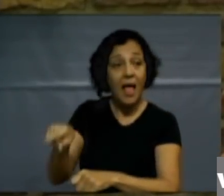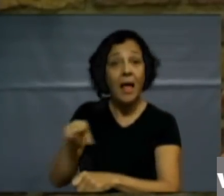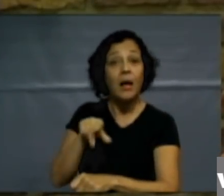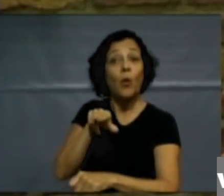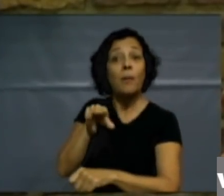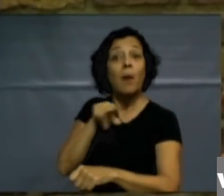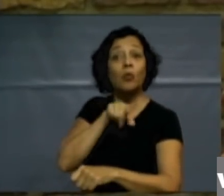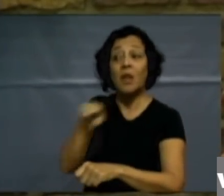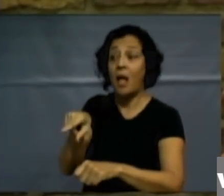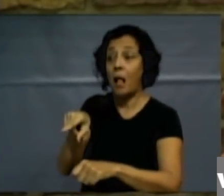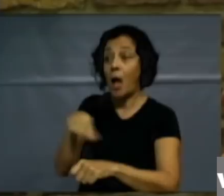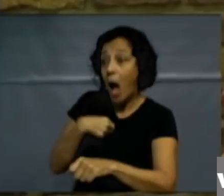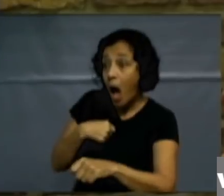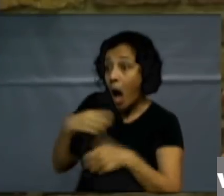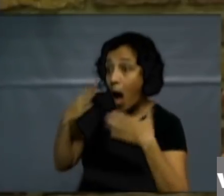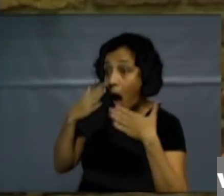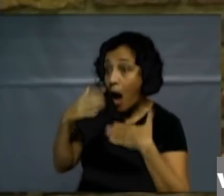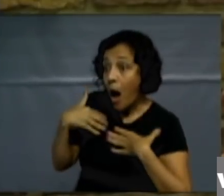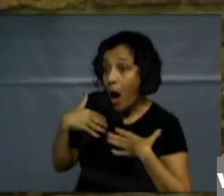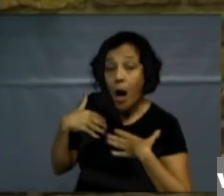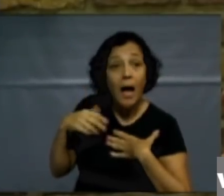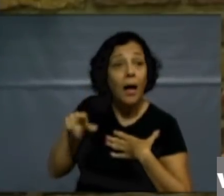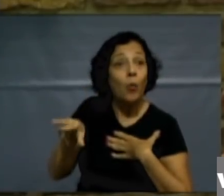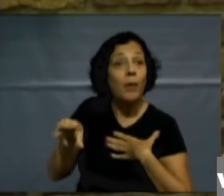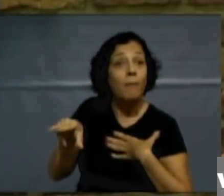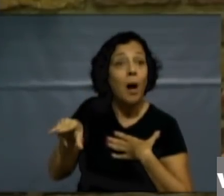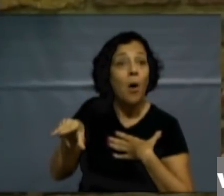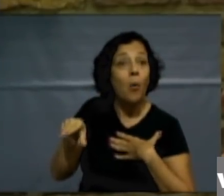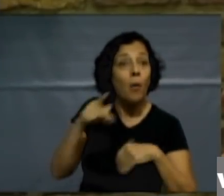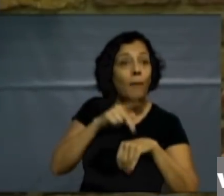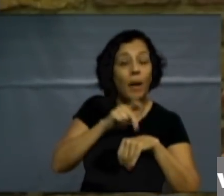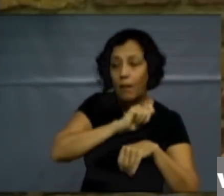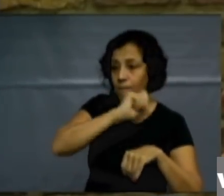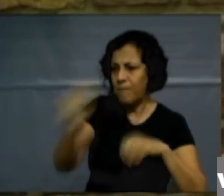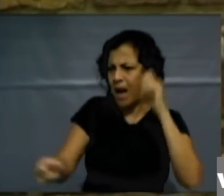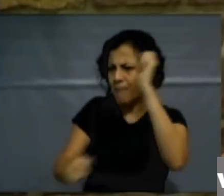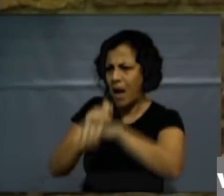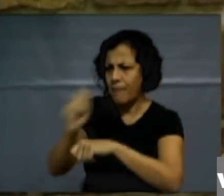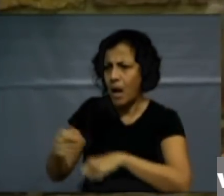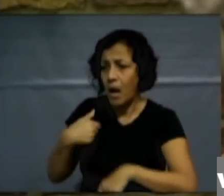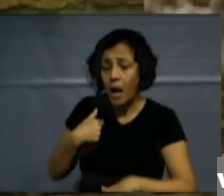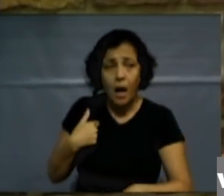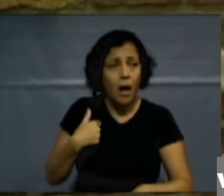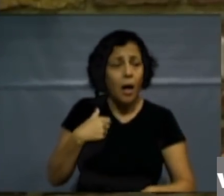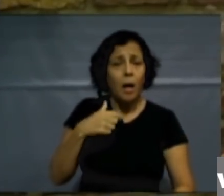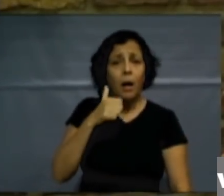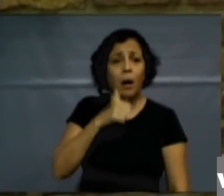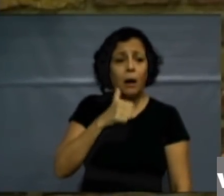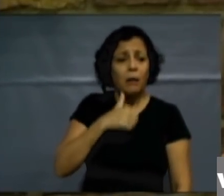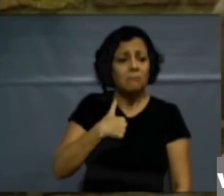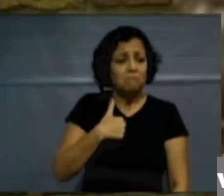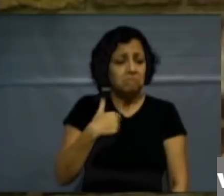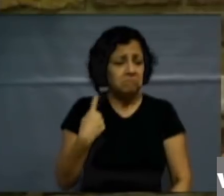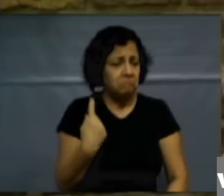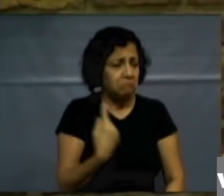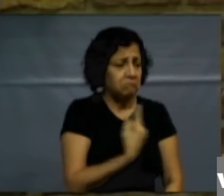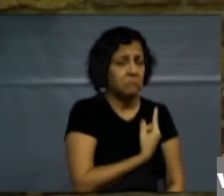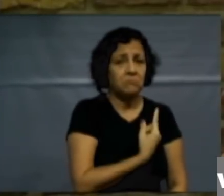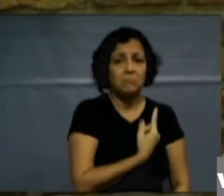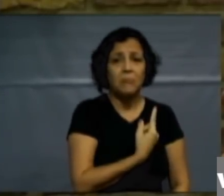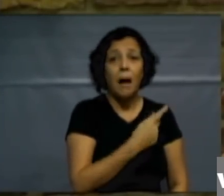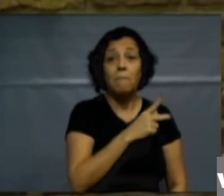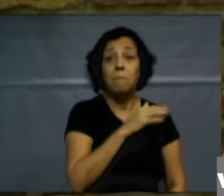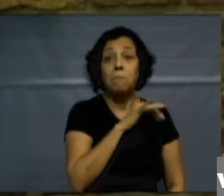via há muito tempo. Parece novela mexicana, né? E daí ela fica desolada. Saulo fica